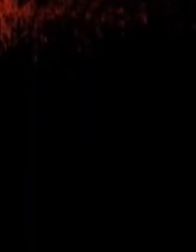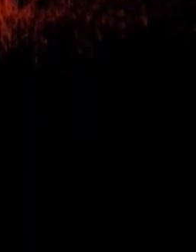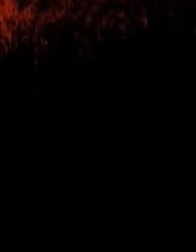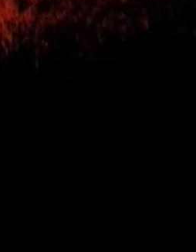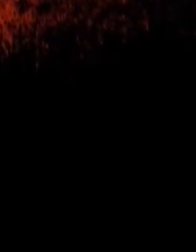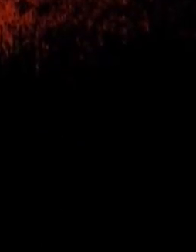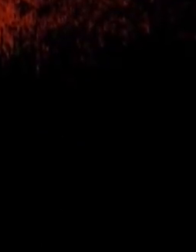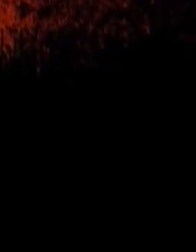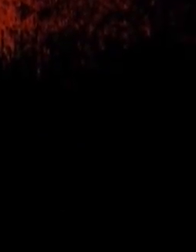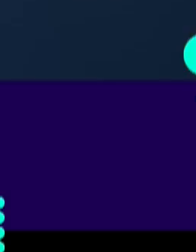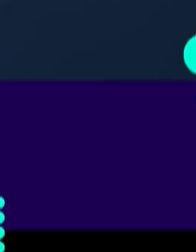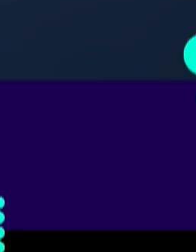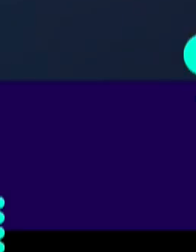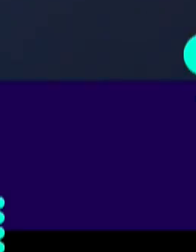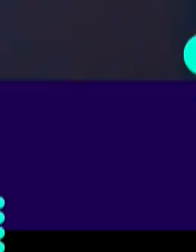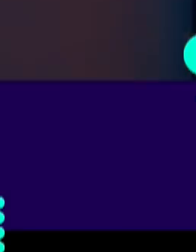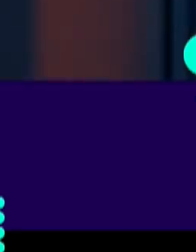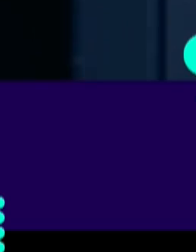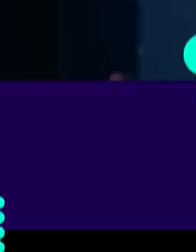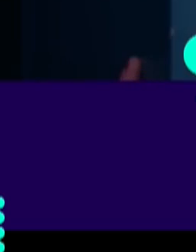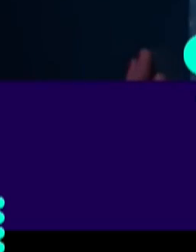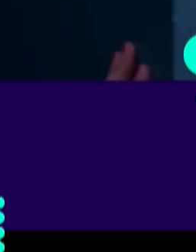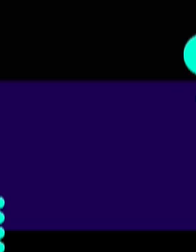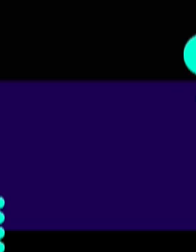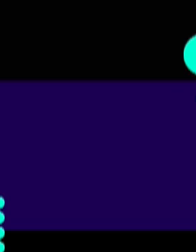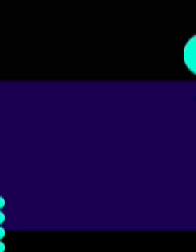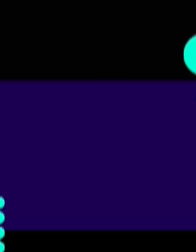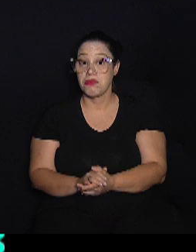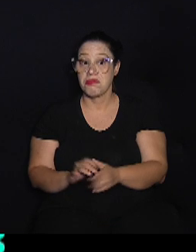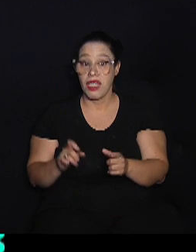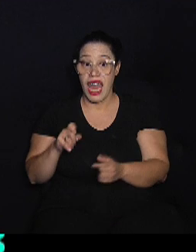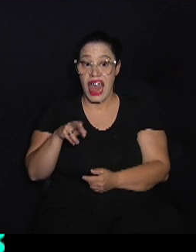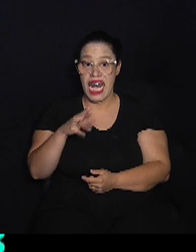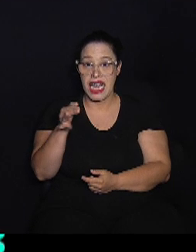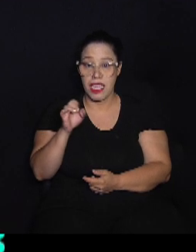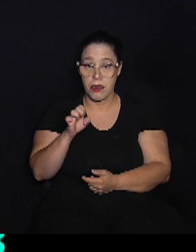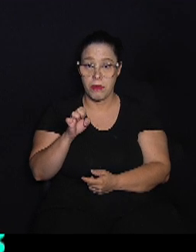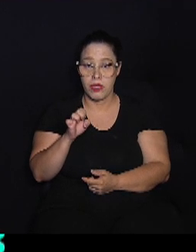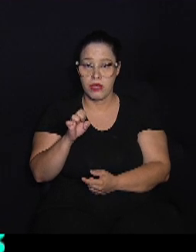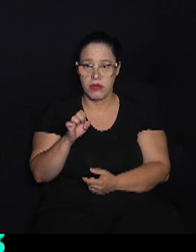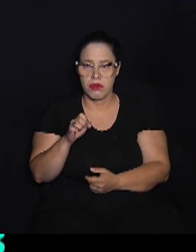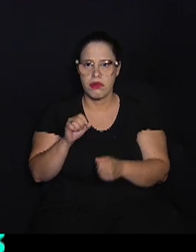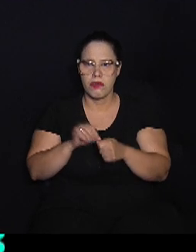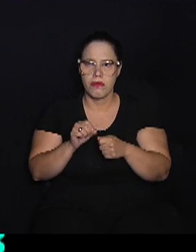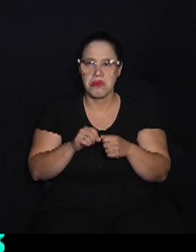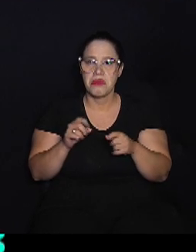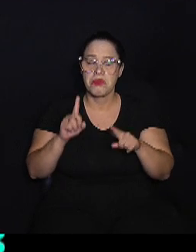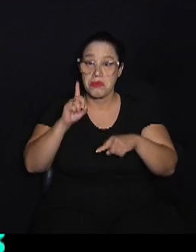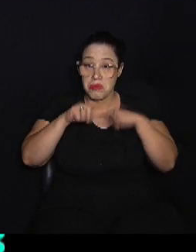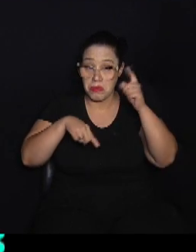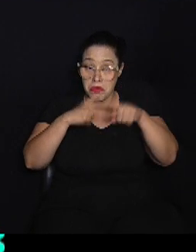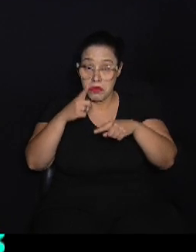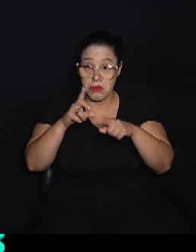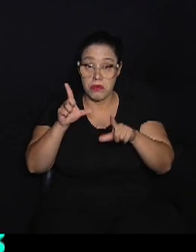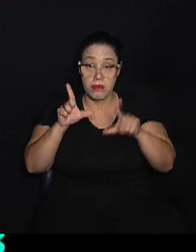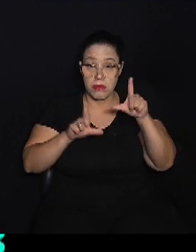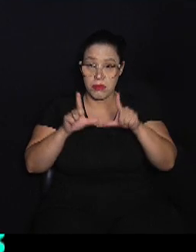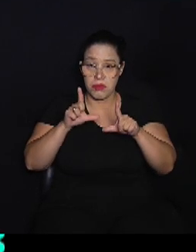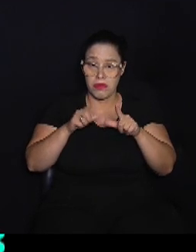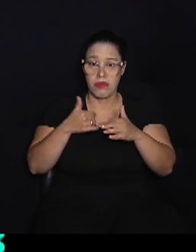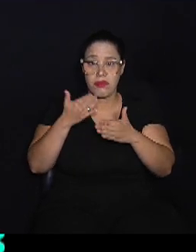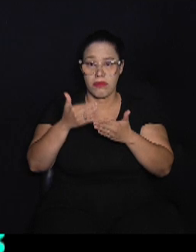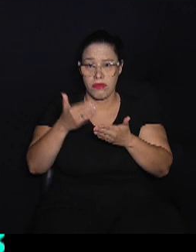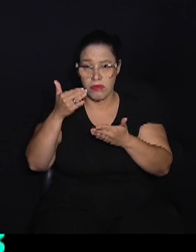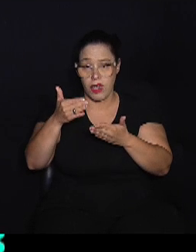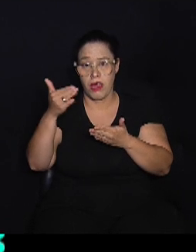A Menina e o Dragão. A Substância. Elizabeth Sparkle fez muito sucesso na TV, mas o tempo passa